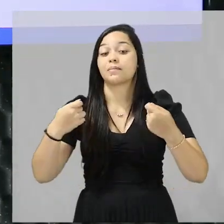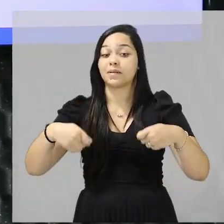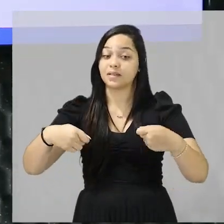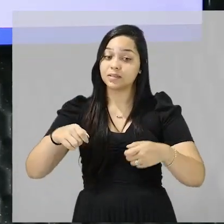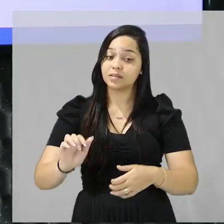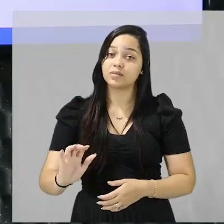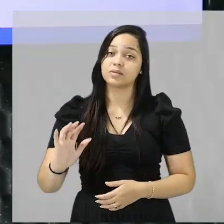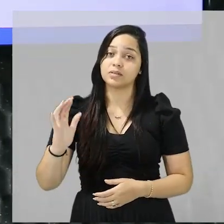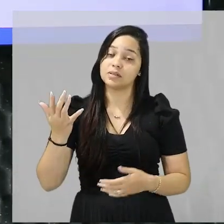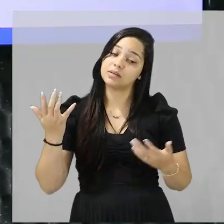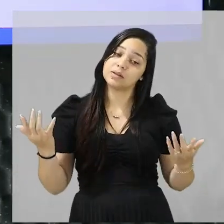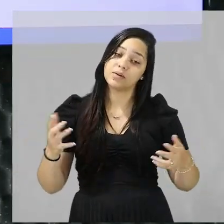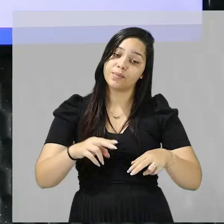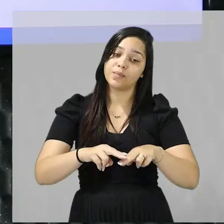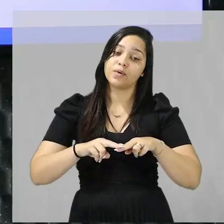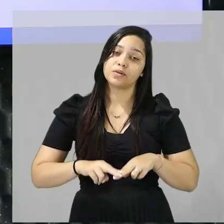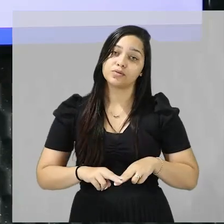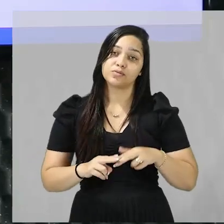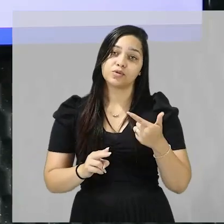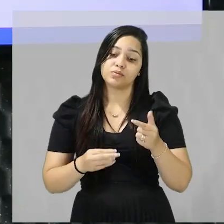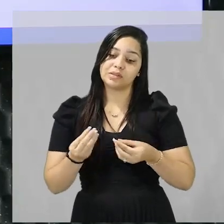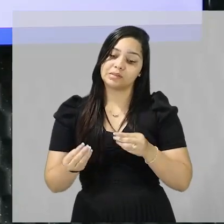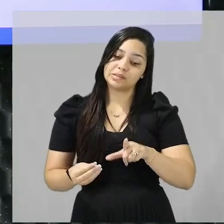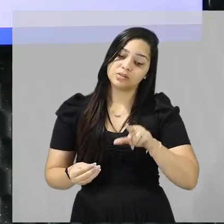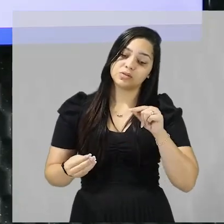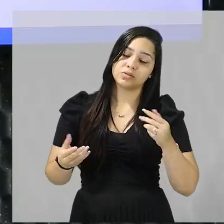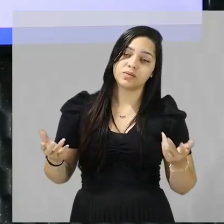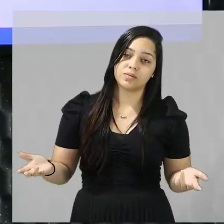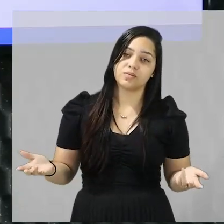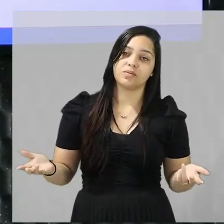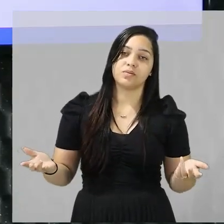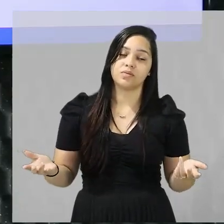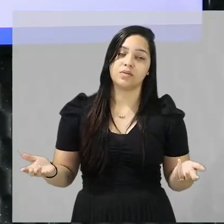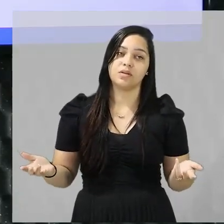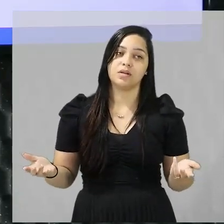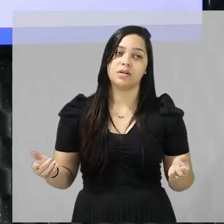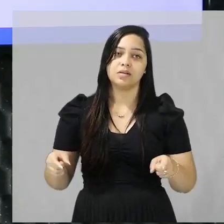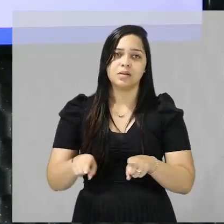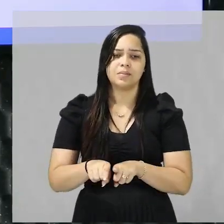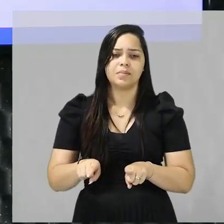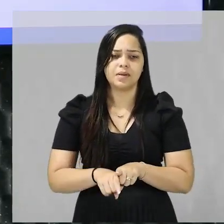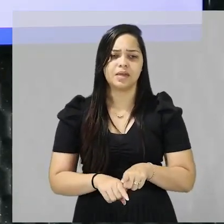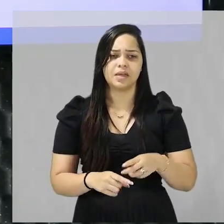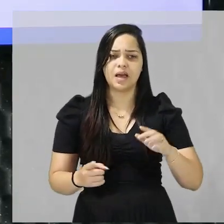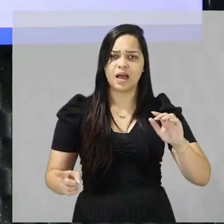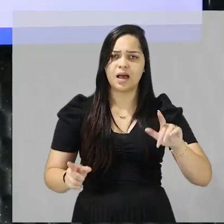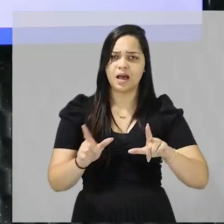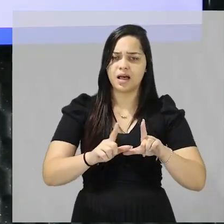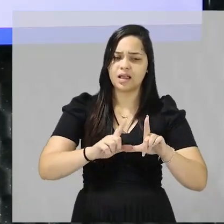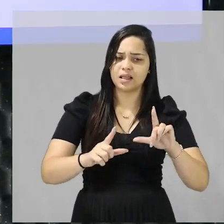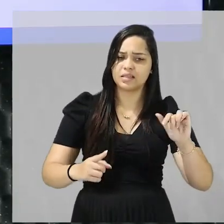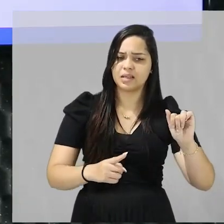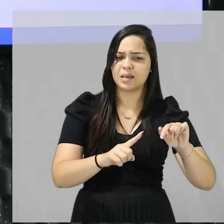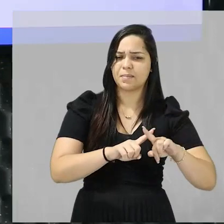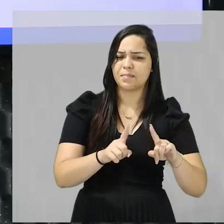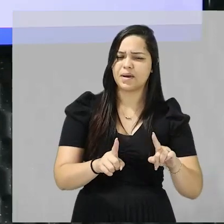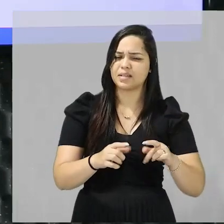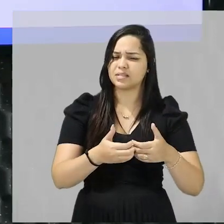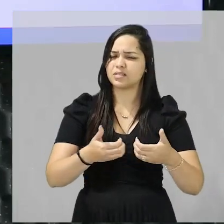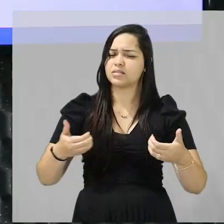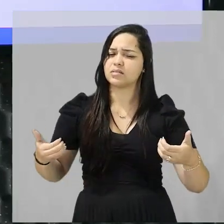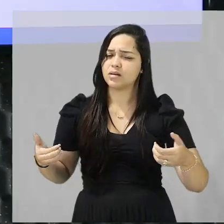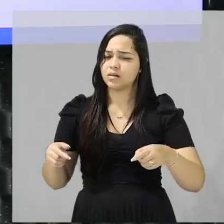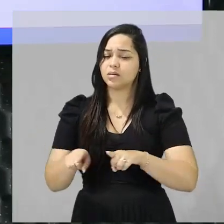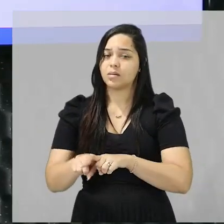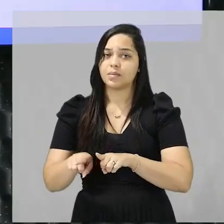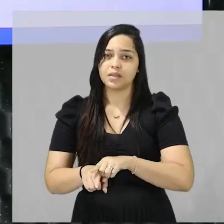né? Então, a gente não tem muita opção, entende? Até paternalismo e filantropia e tal, mas filantropia ficaria bem distante.